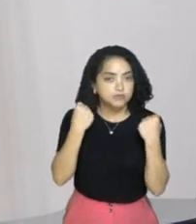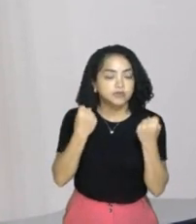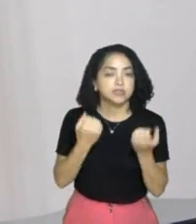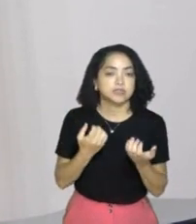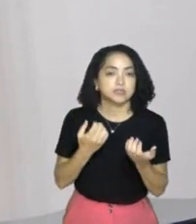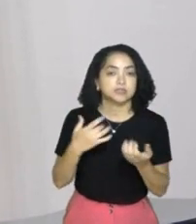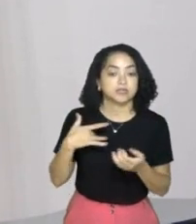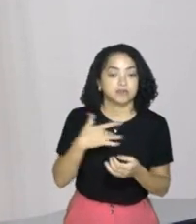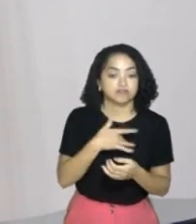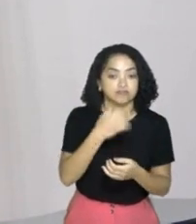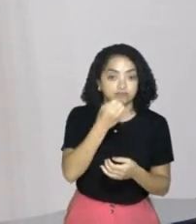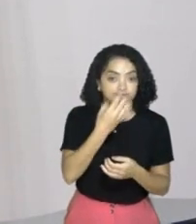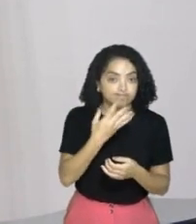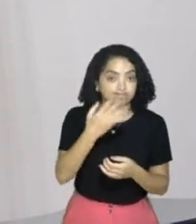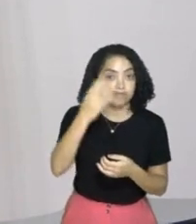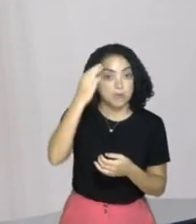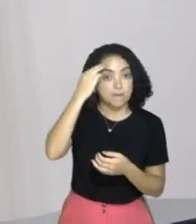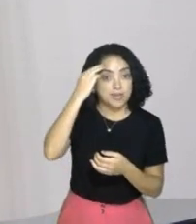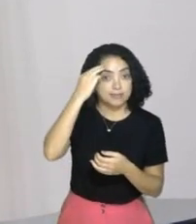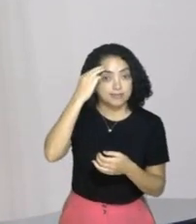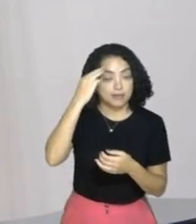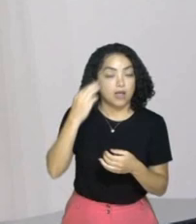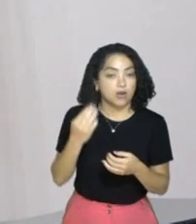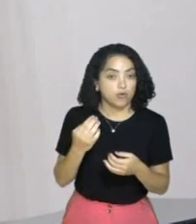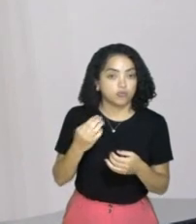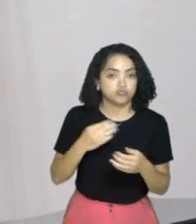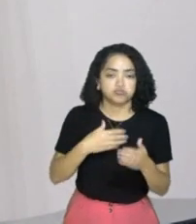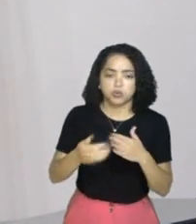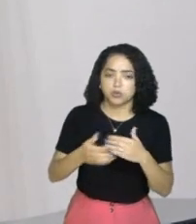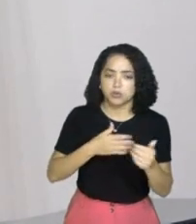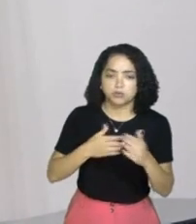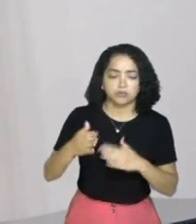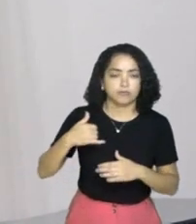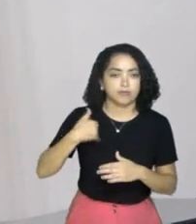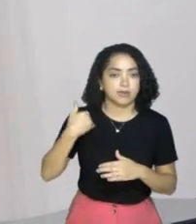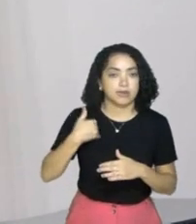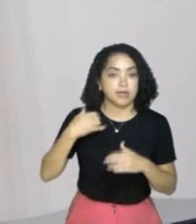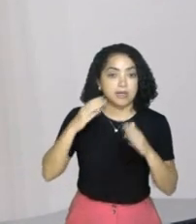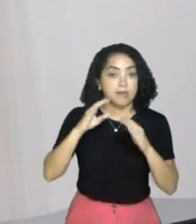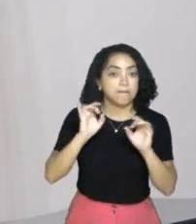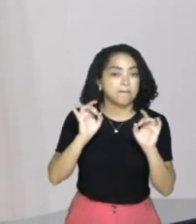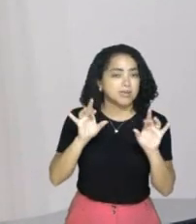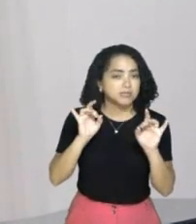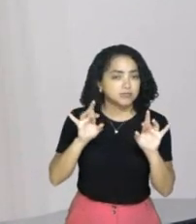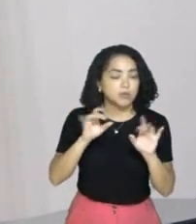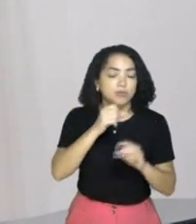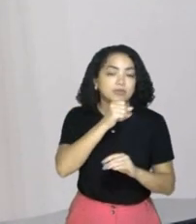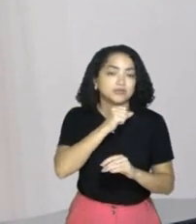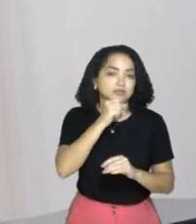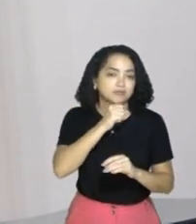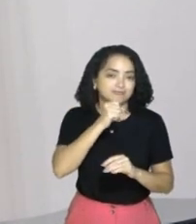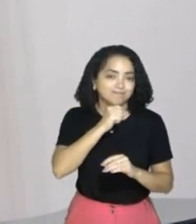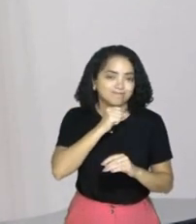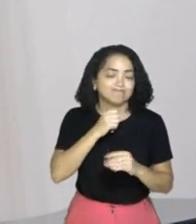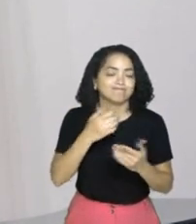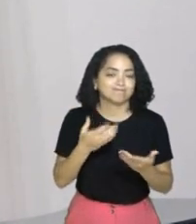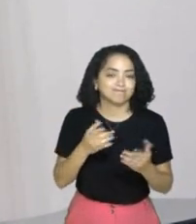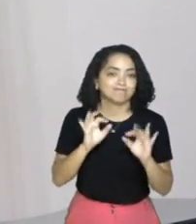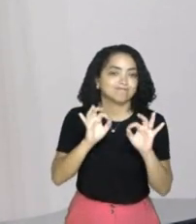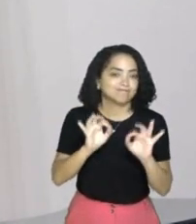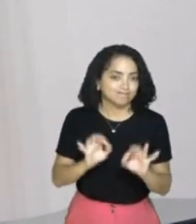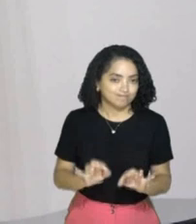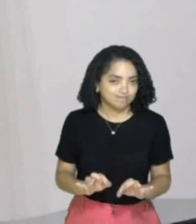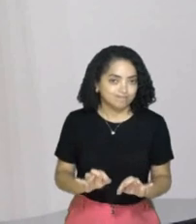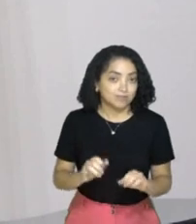da Saúde física e mental de todas as idades mas Especialmente na terceira idade aonde Com certeza os